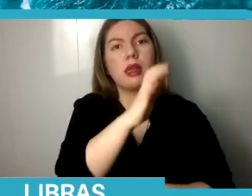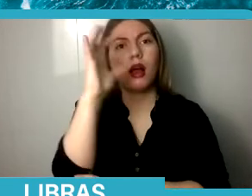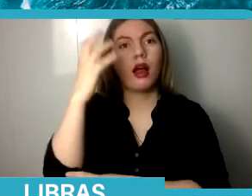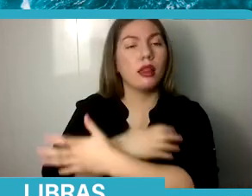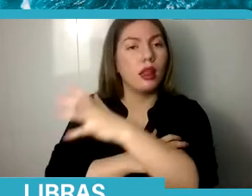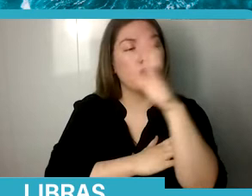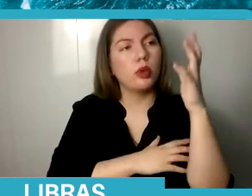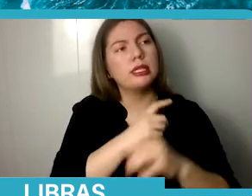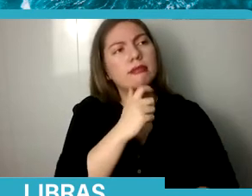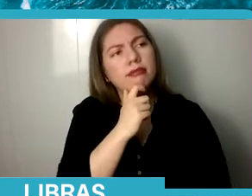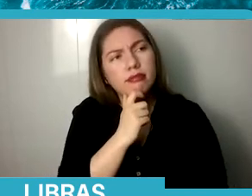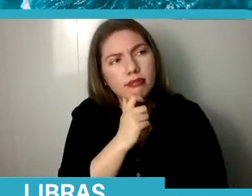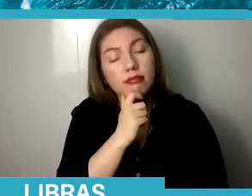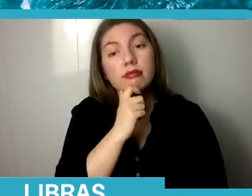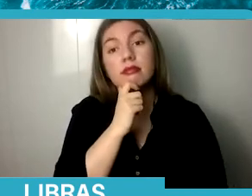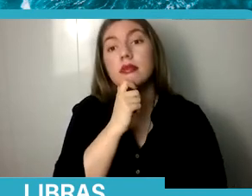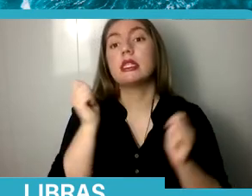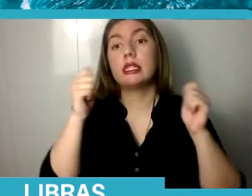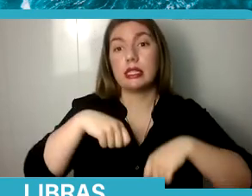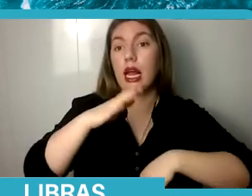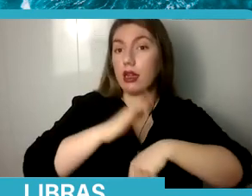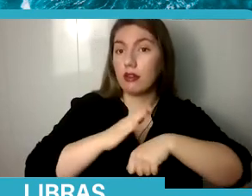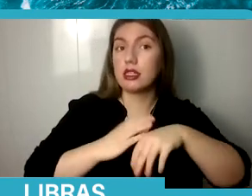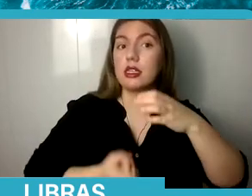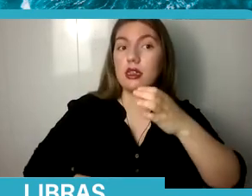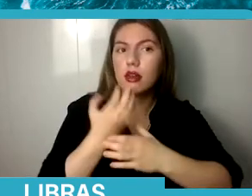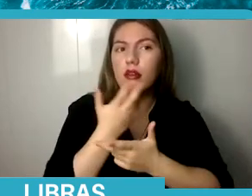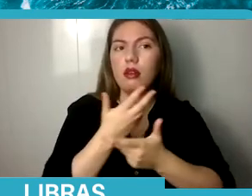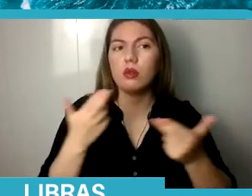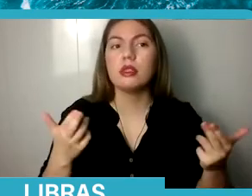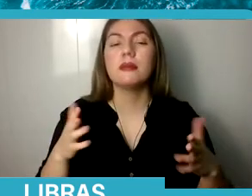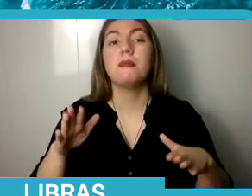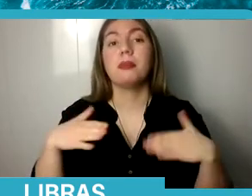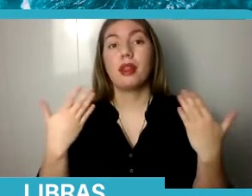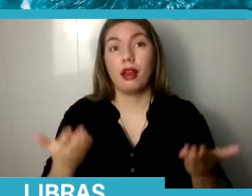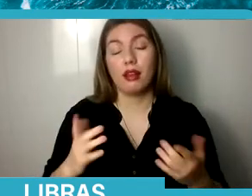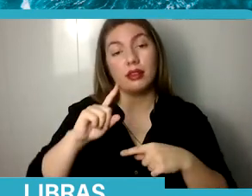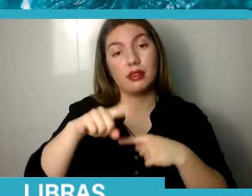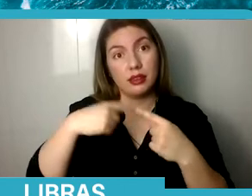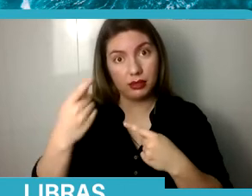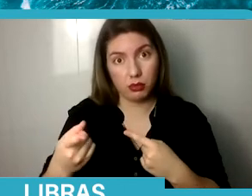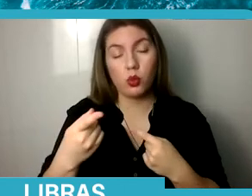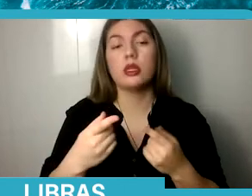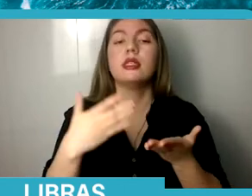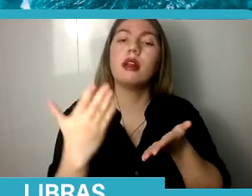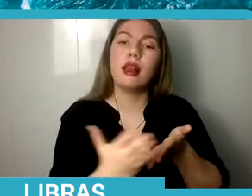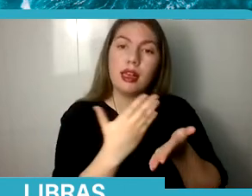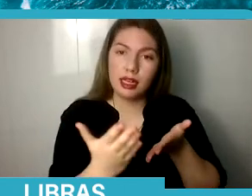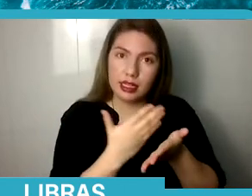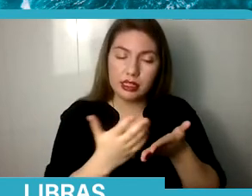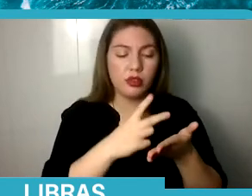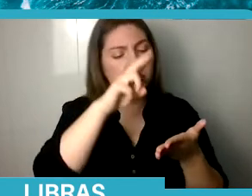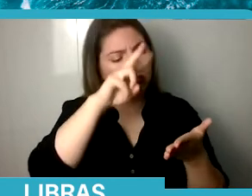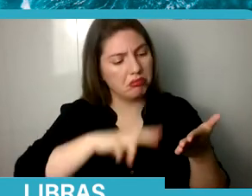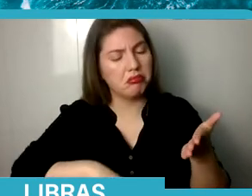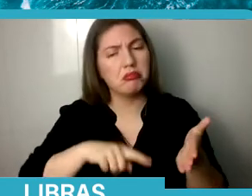tem inspirar para criar então depois e lendo até um livro que eu recomendo muito